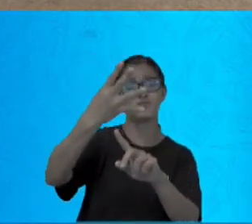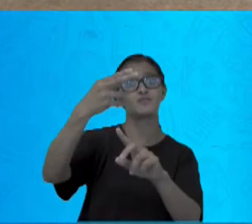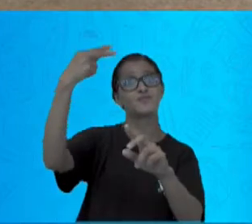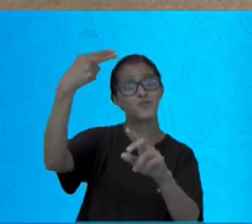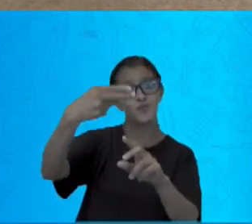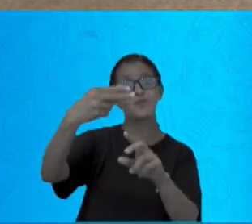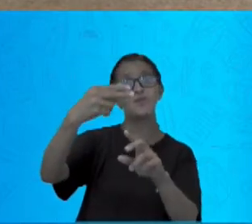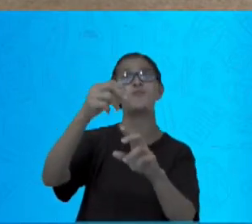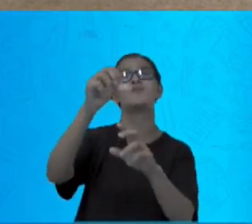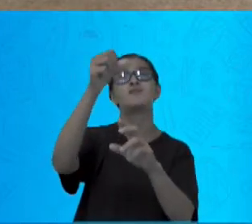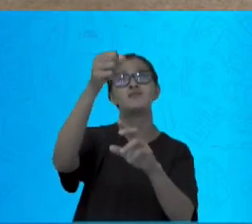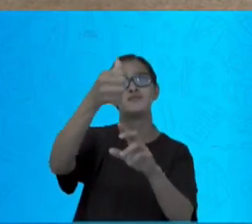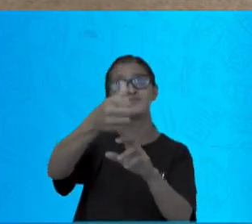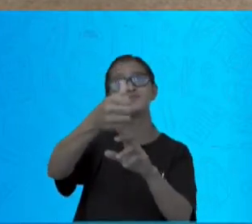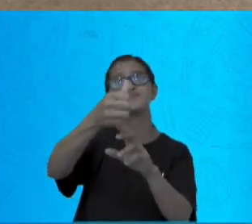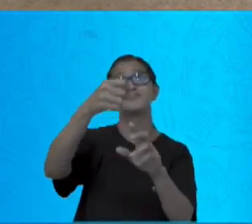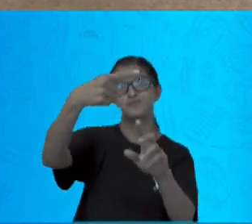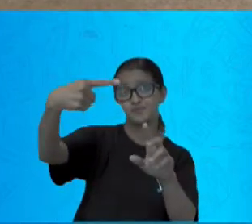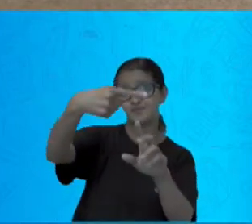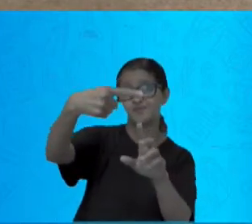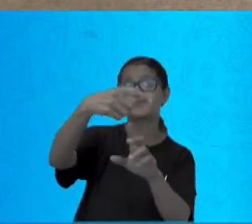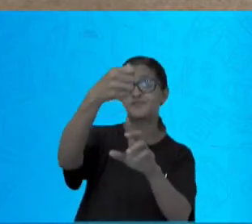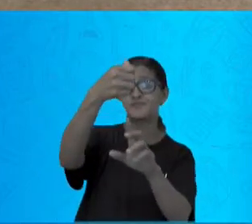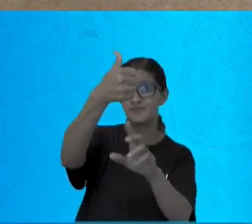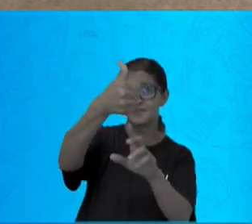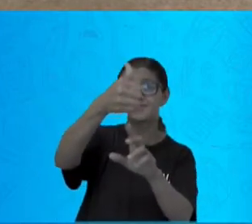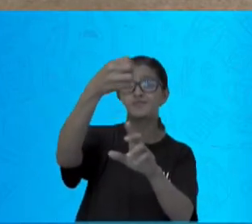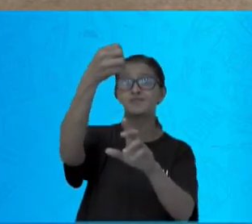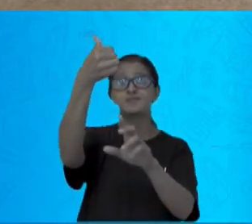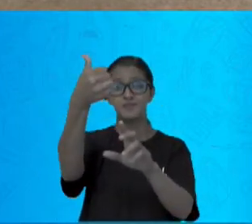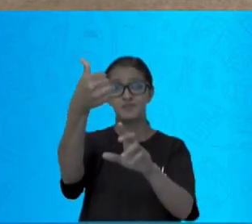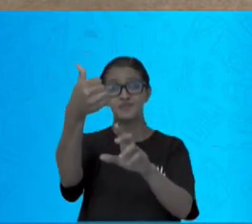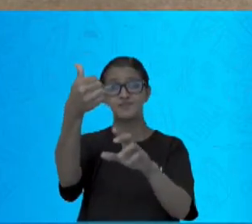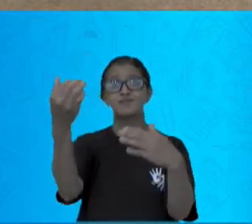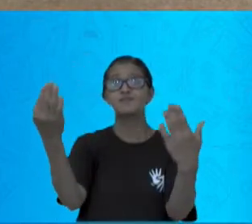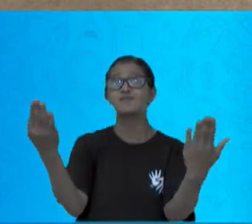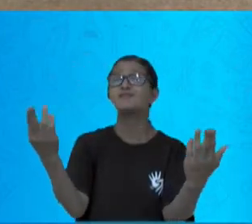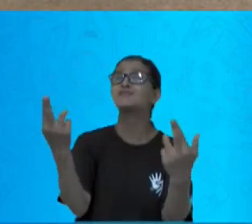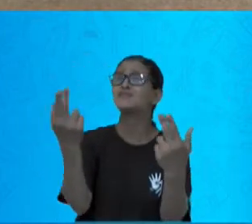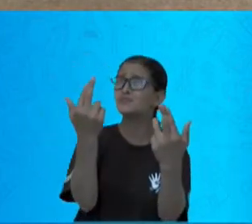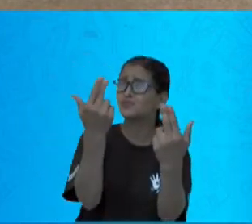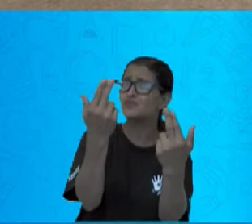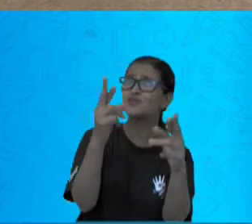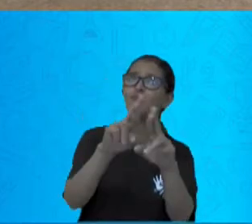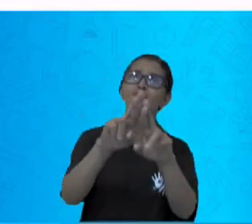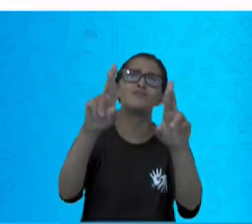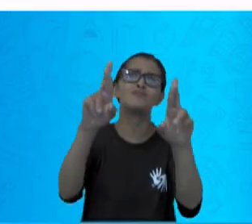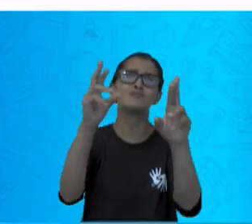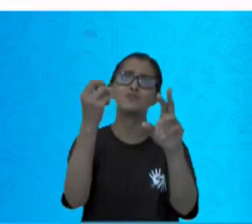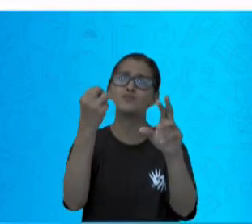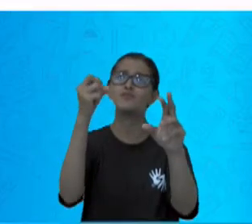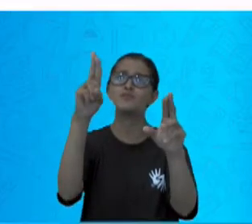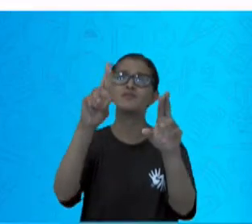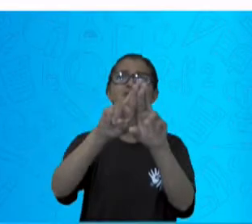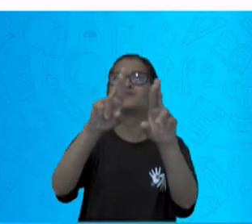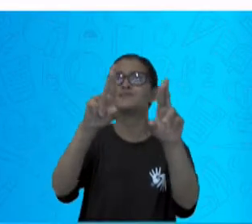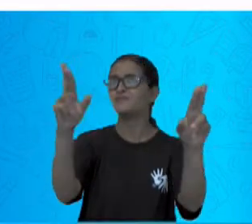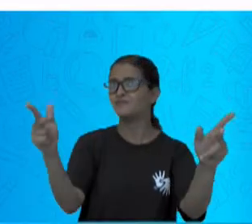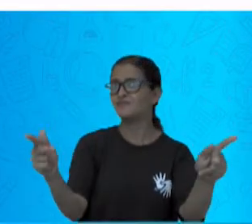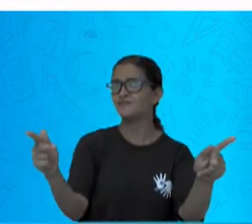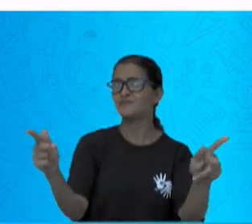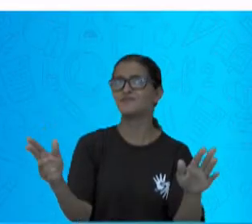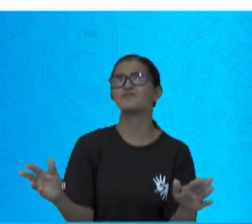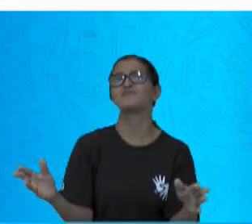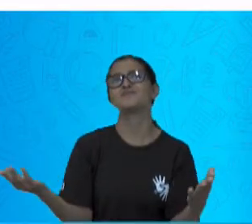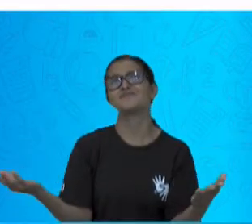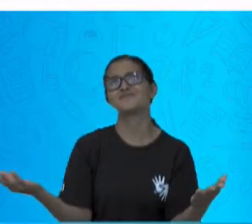negativo continua, menos 16. Então, respondendo a pergunta, são iguais ou diferentes? Então, resposta correta é